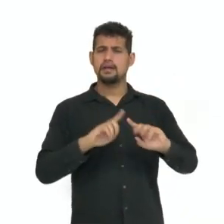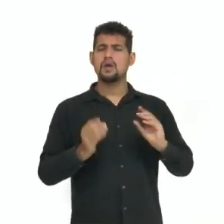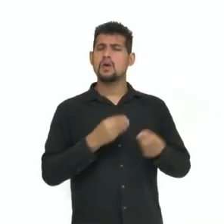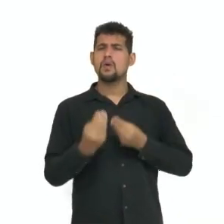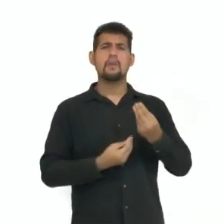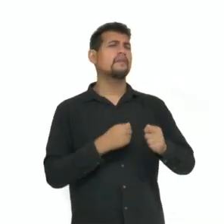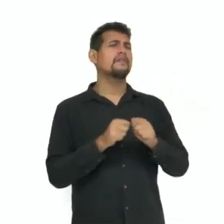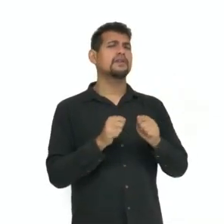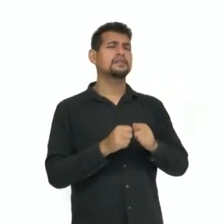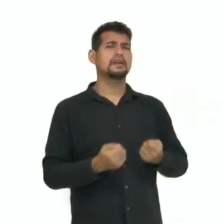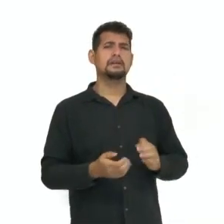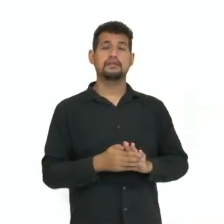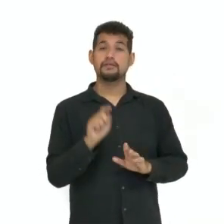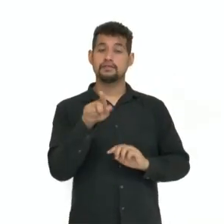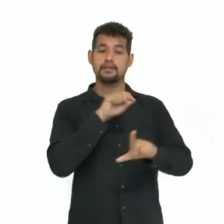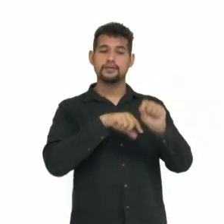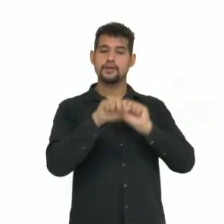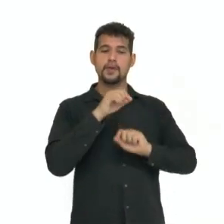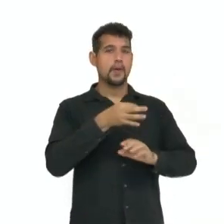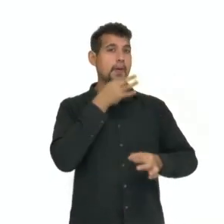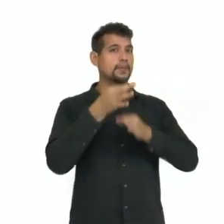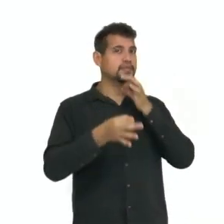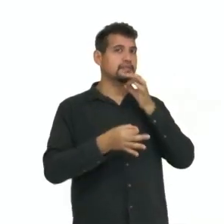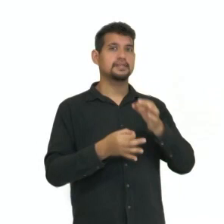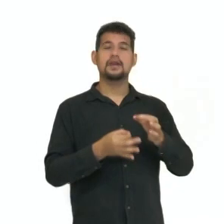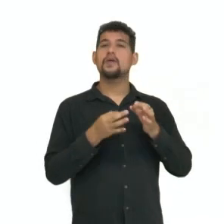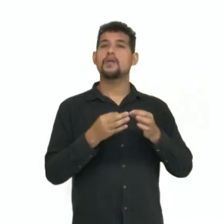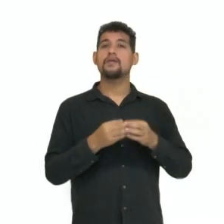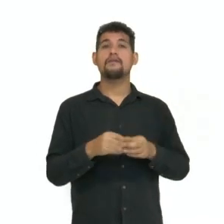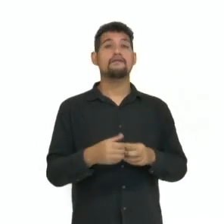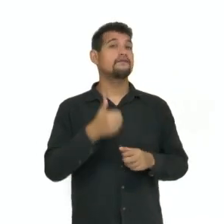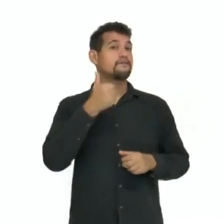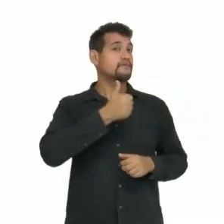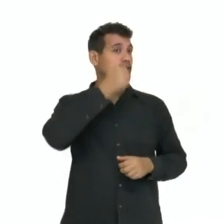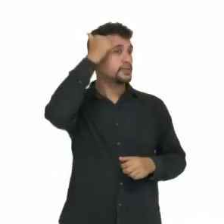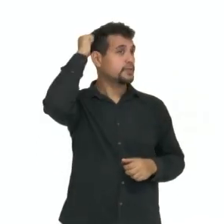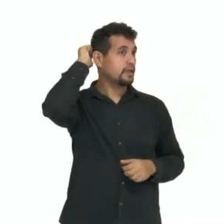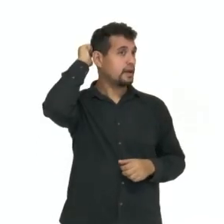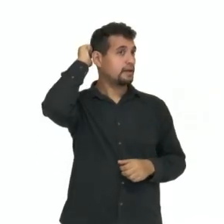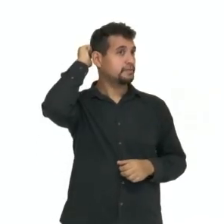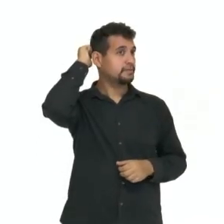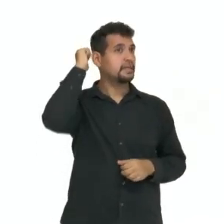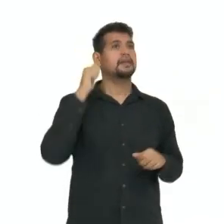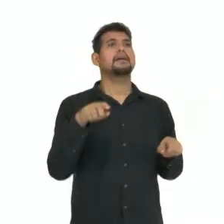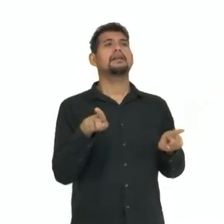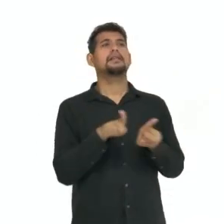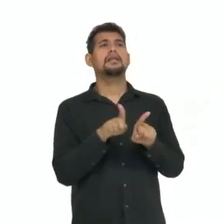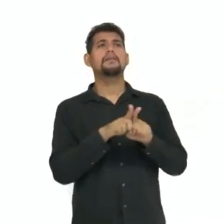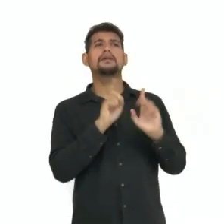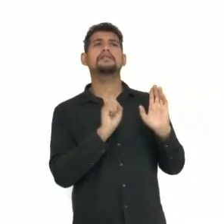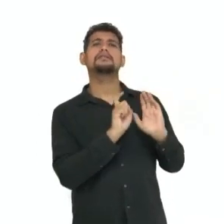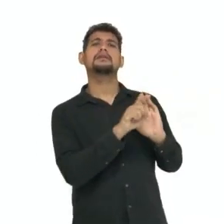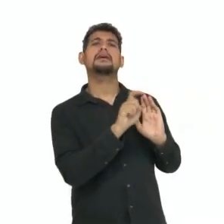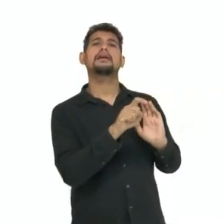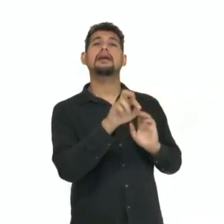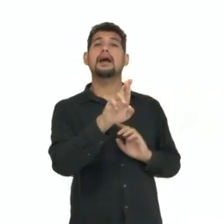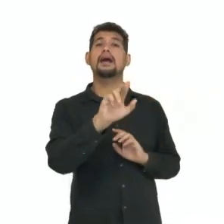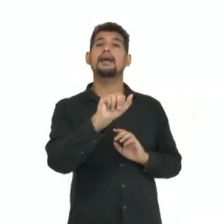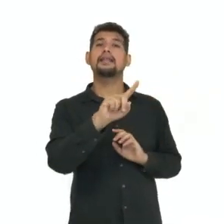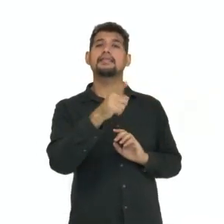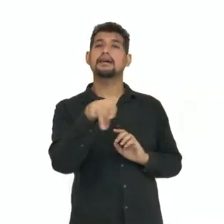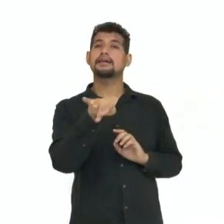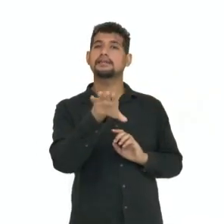vai fazer isso? Você vai escolher a opção vestibular, aí você clica em